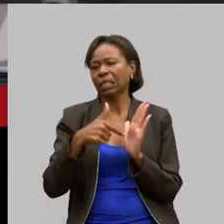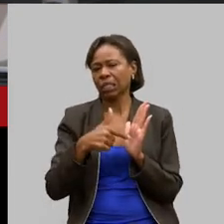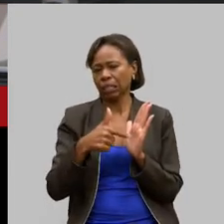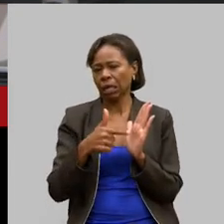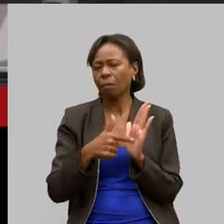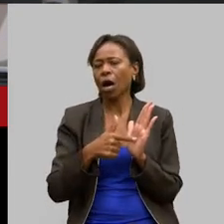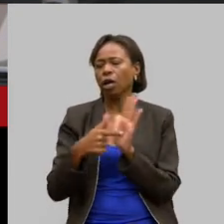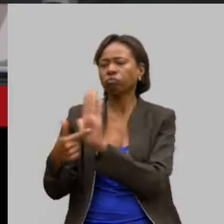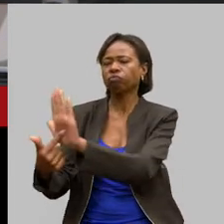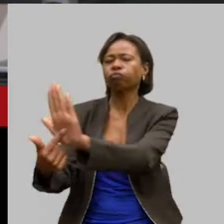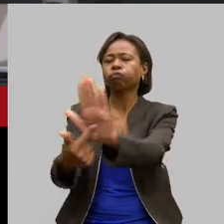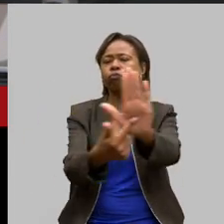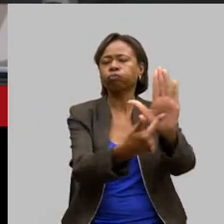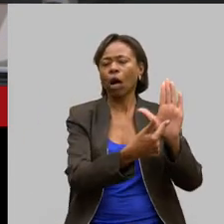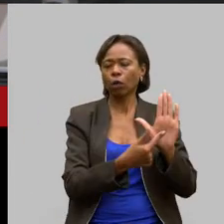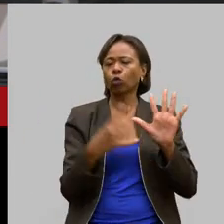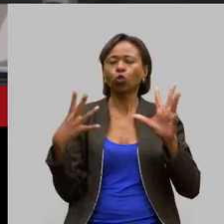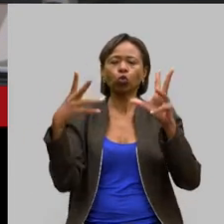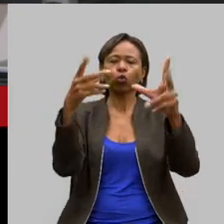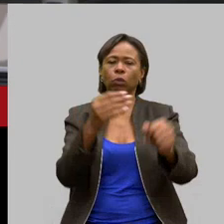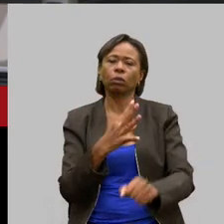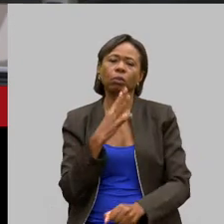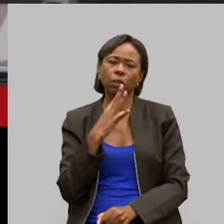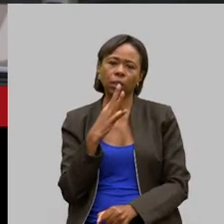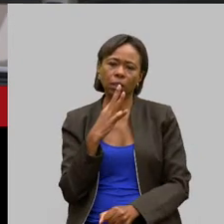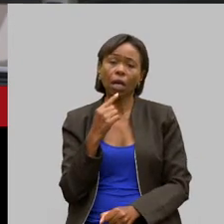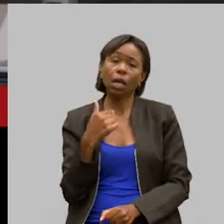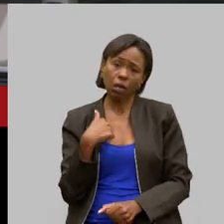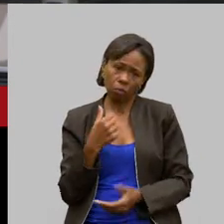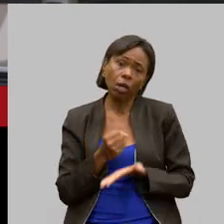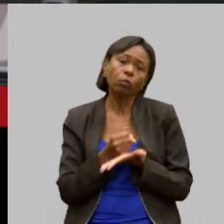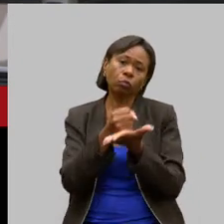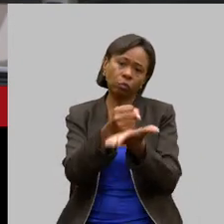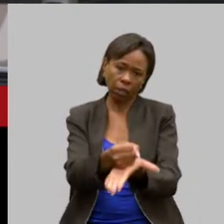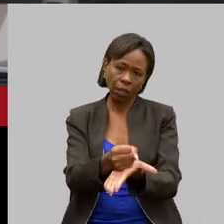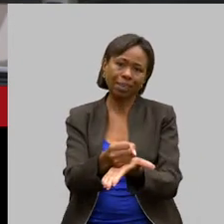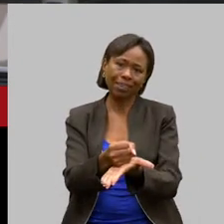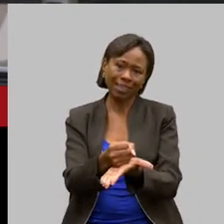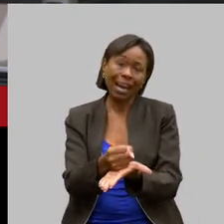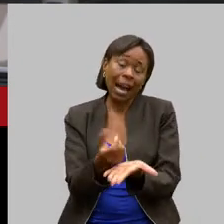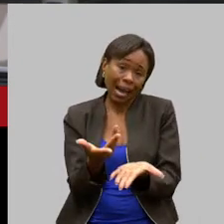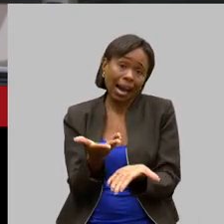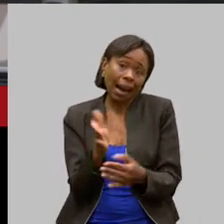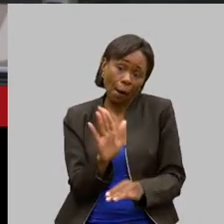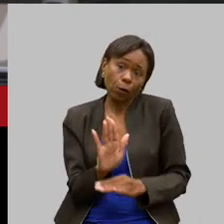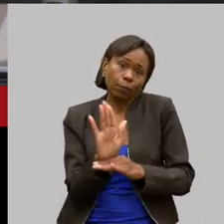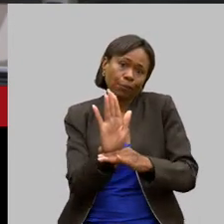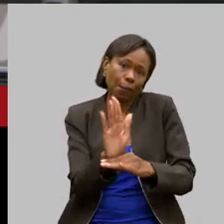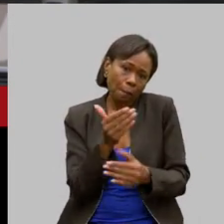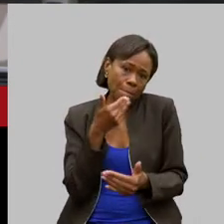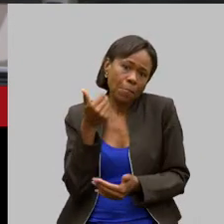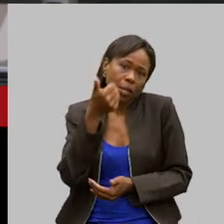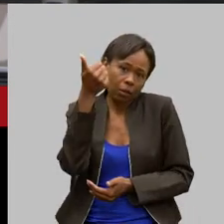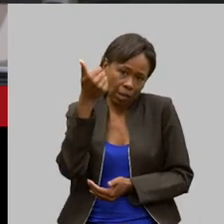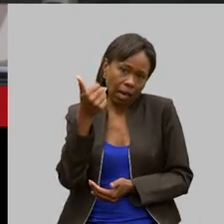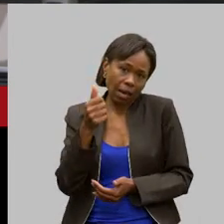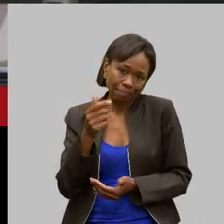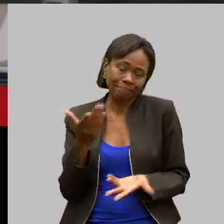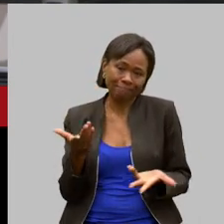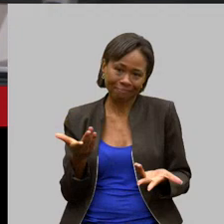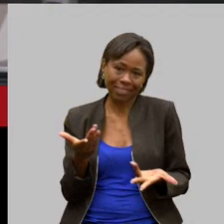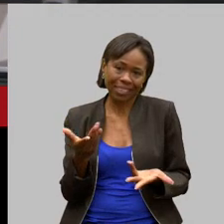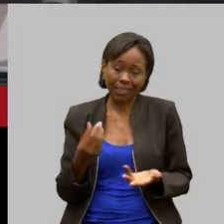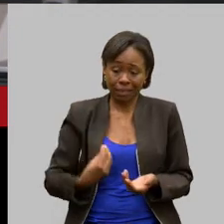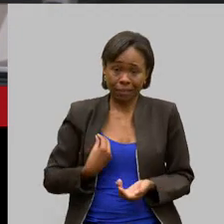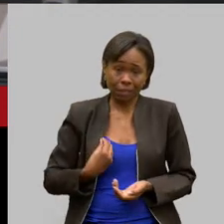que vai ajudar eu ajudando e eu já tô melhorando a a o primeiro propósito já tô melhorando a vida dos